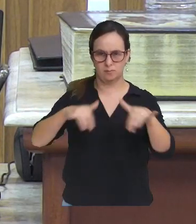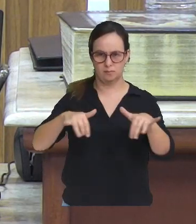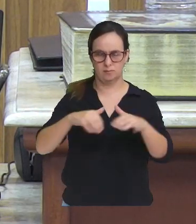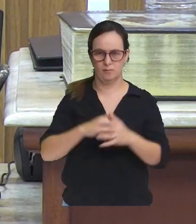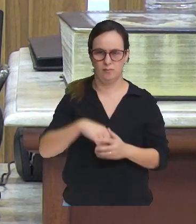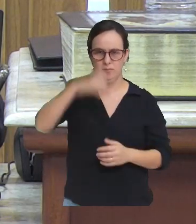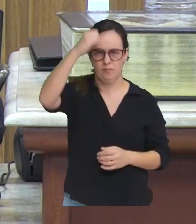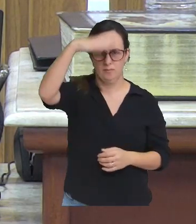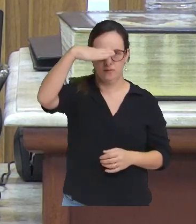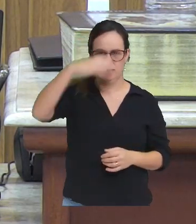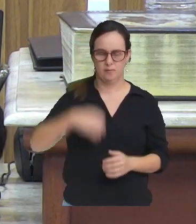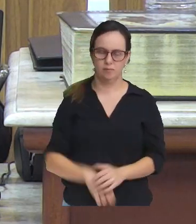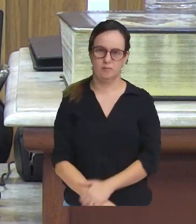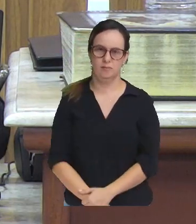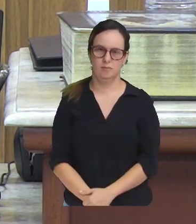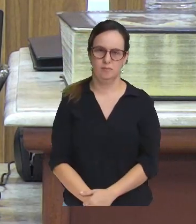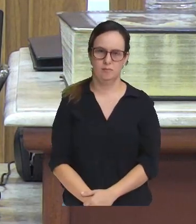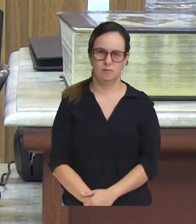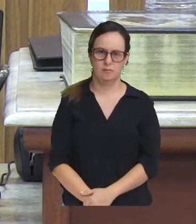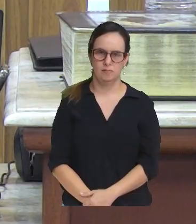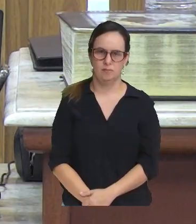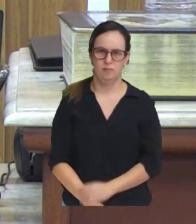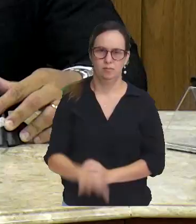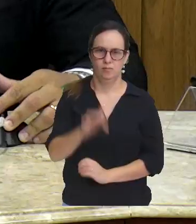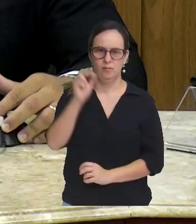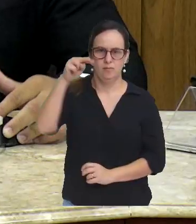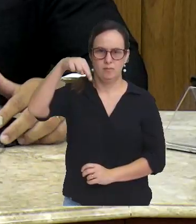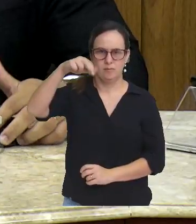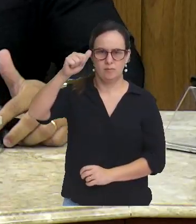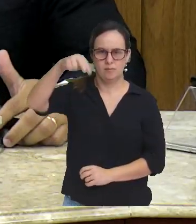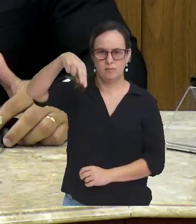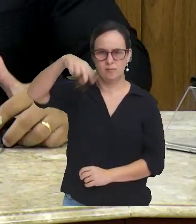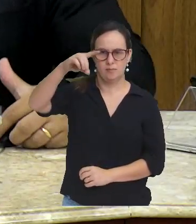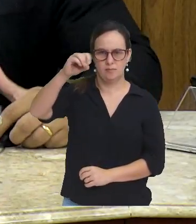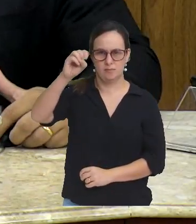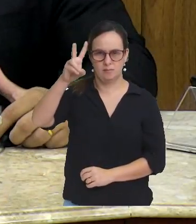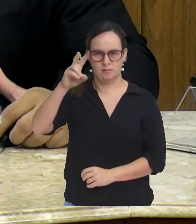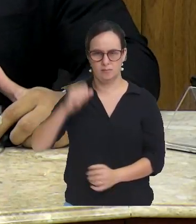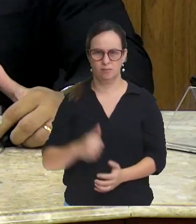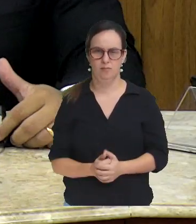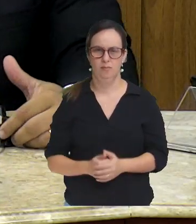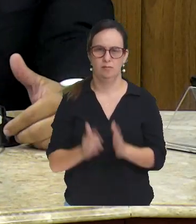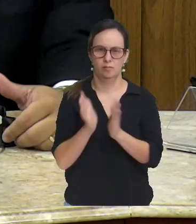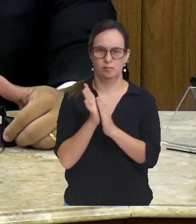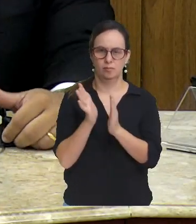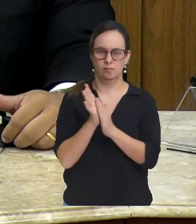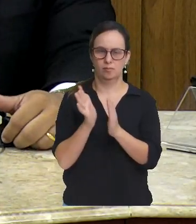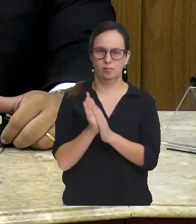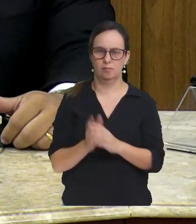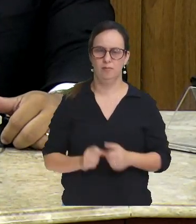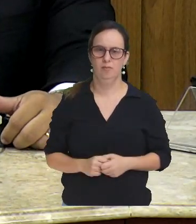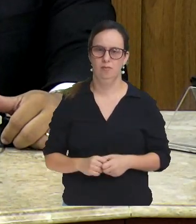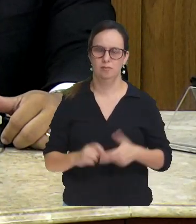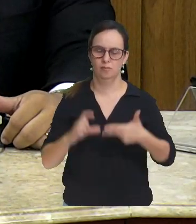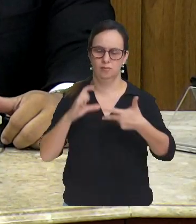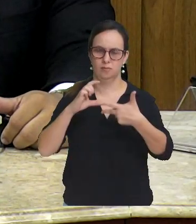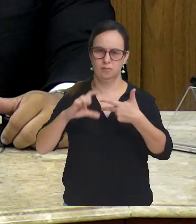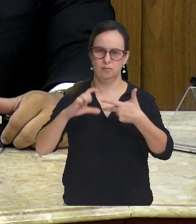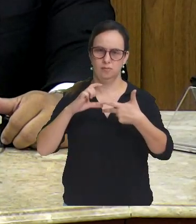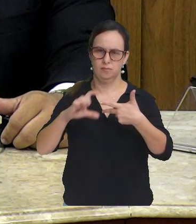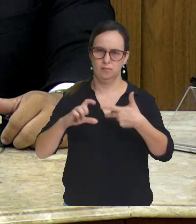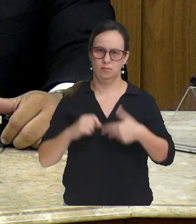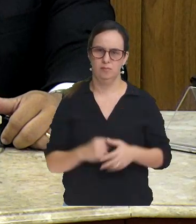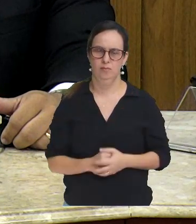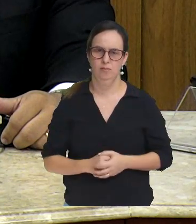Concedo a palavra ao vereador Fernando Vieira. Obrigado, senhor presidente. Gostaria de parabenizar o Poder Executivo por essa iniciativa de